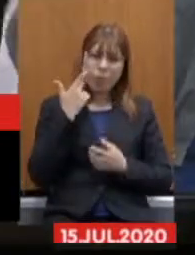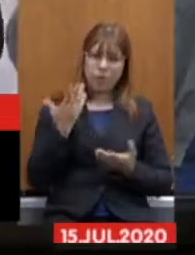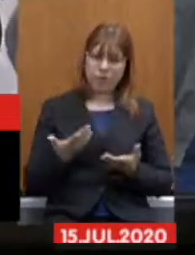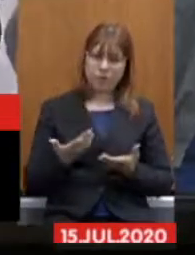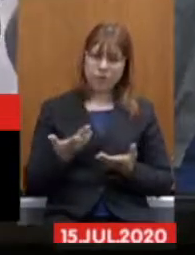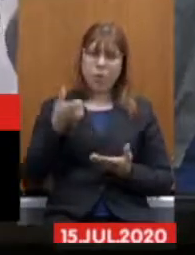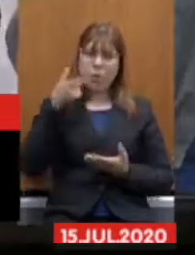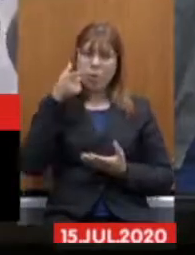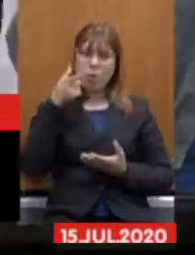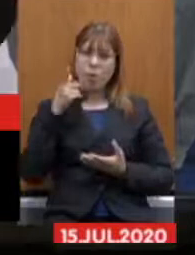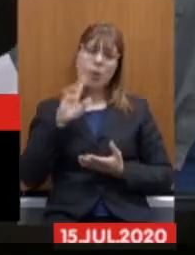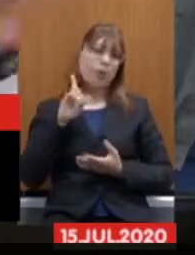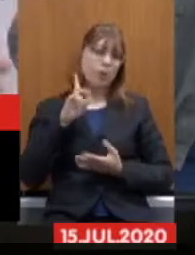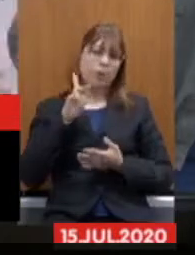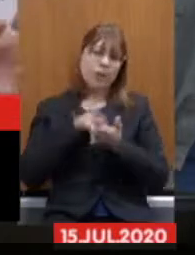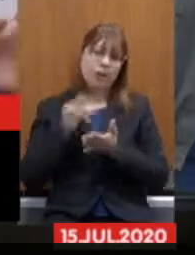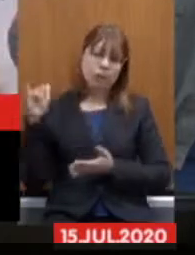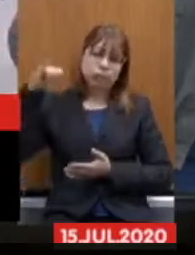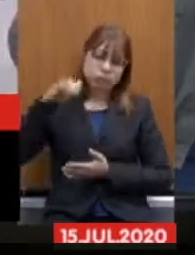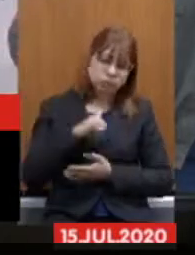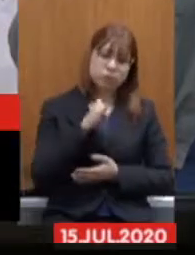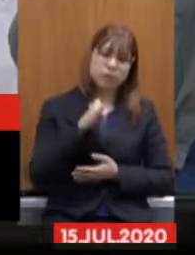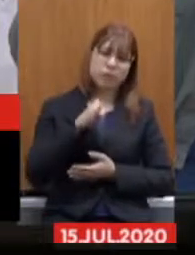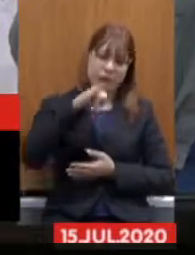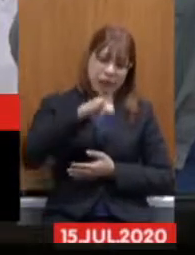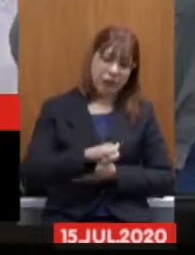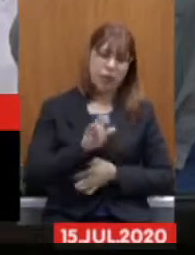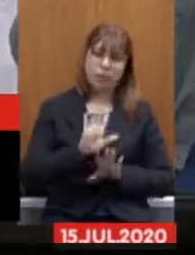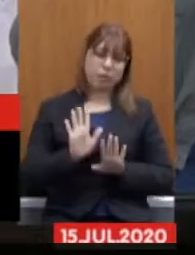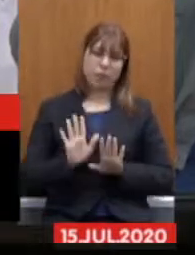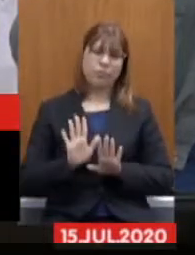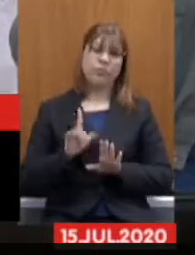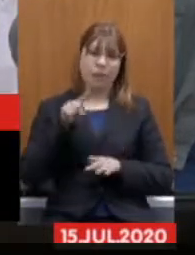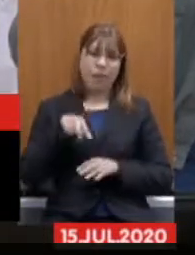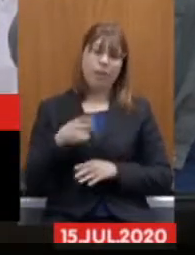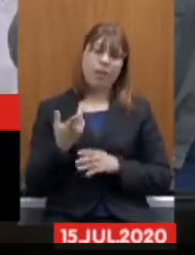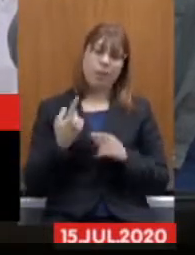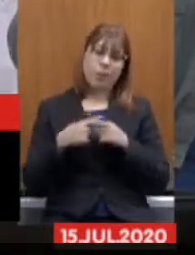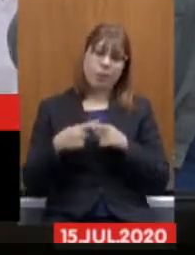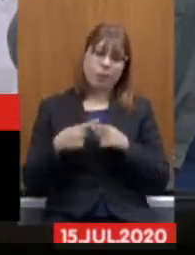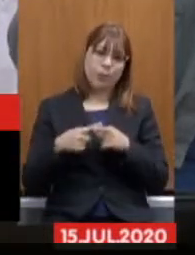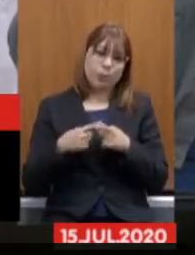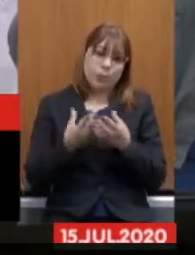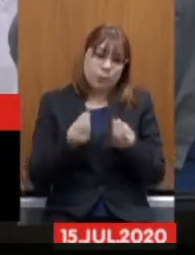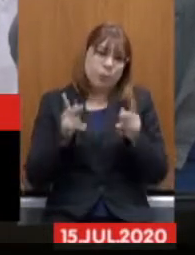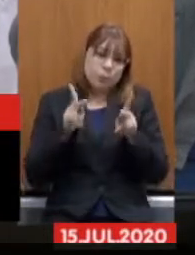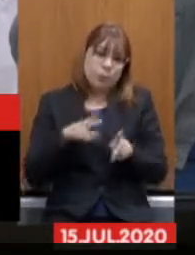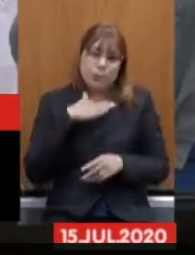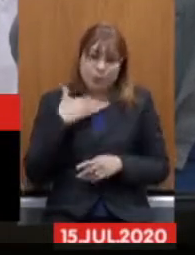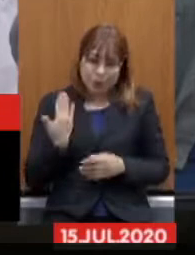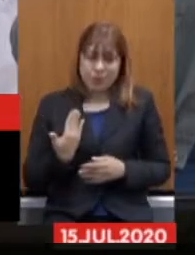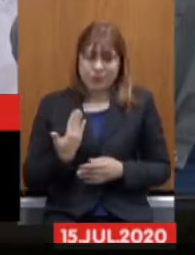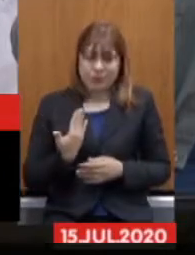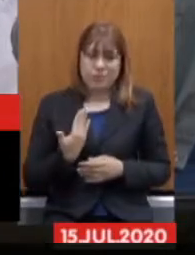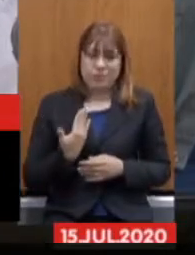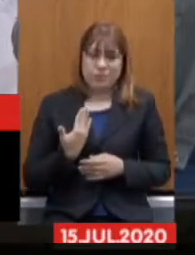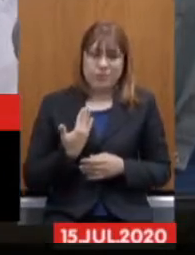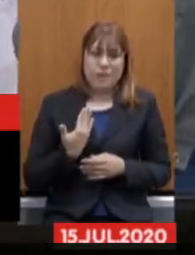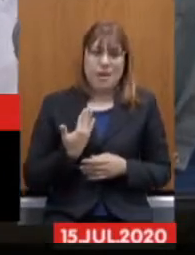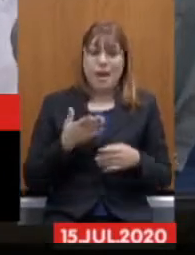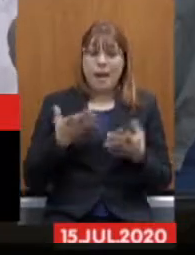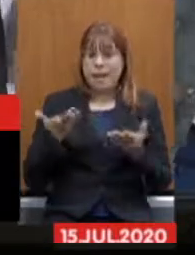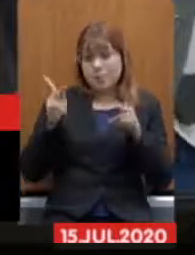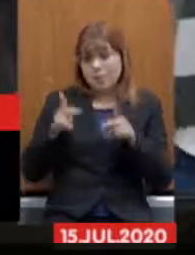normal ontem morreu 1056 é essa média mil 56 óbitos olha não não podemos naturalizar